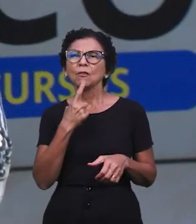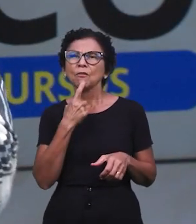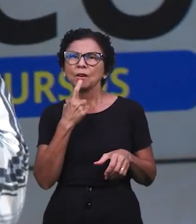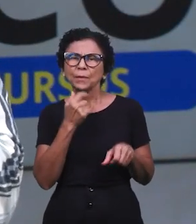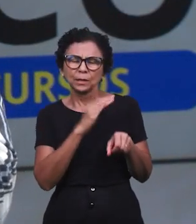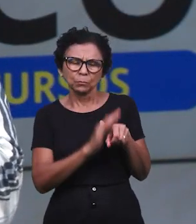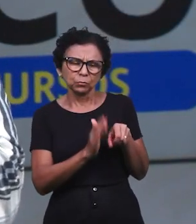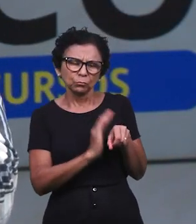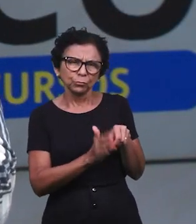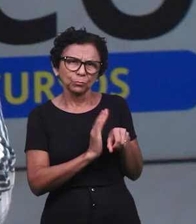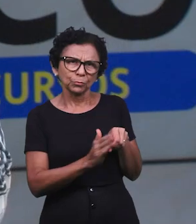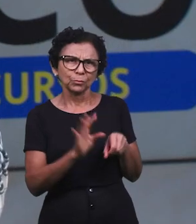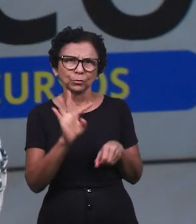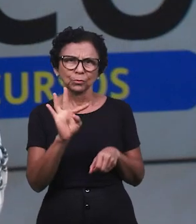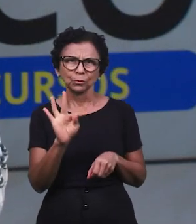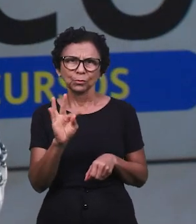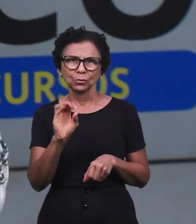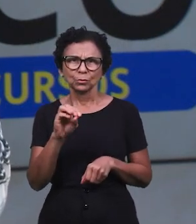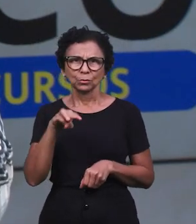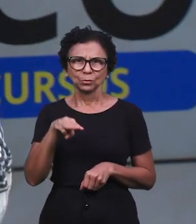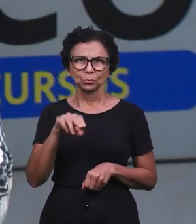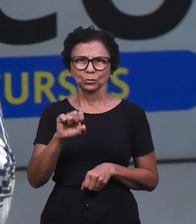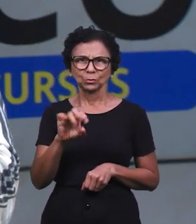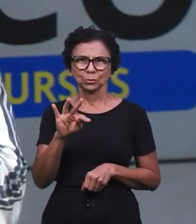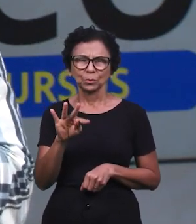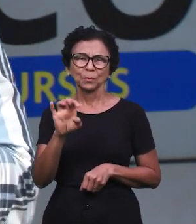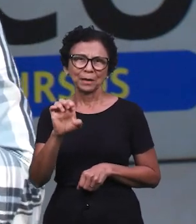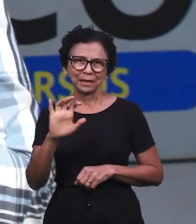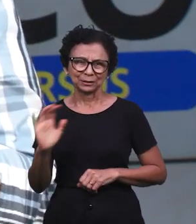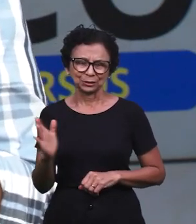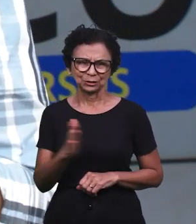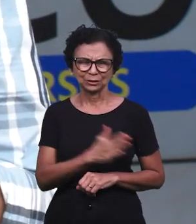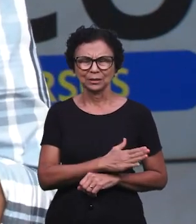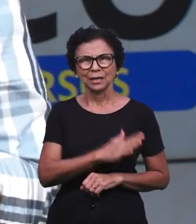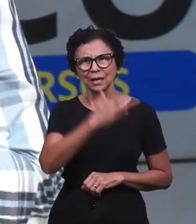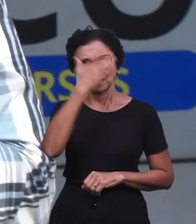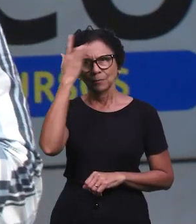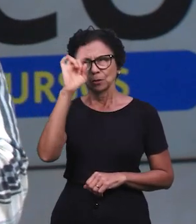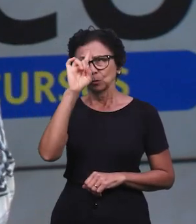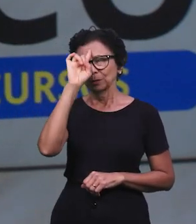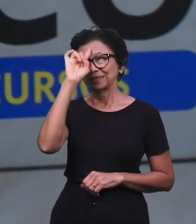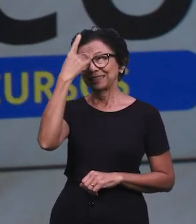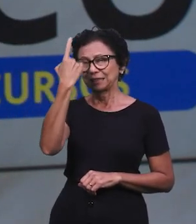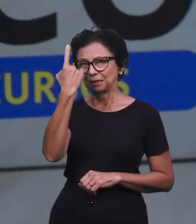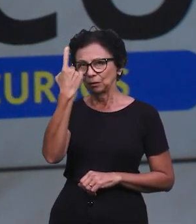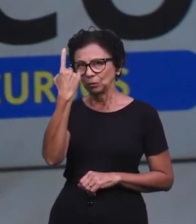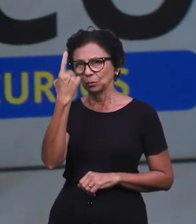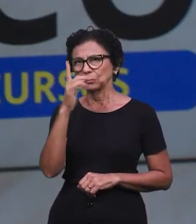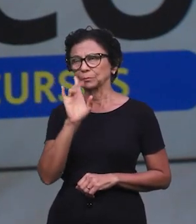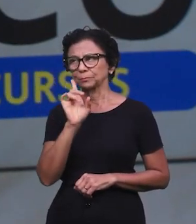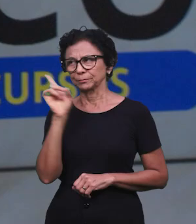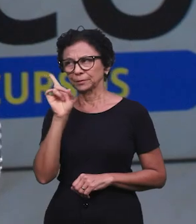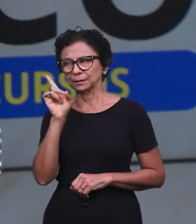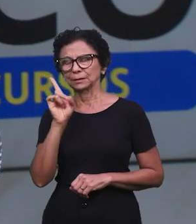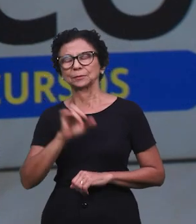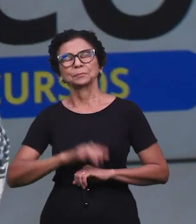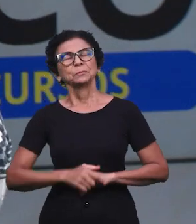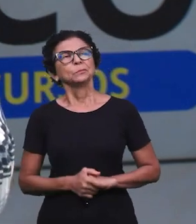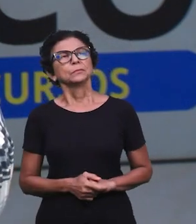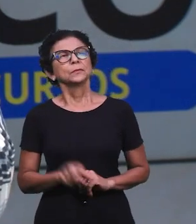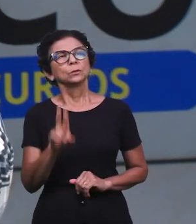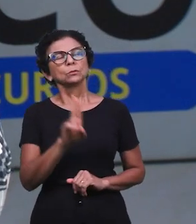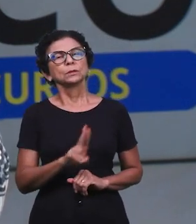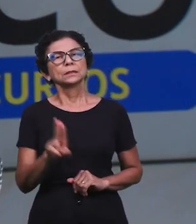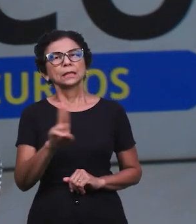assim, criou essa organização usava para contar o tempo dos estudos um despertador,